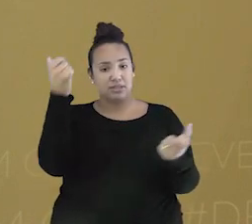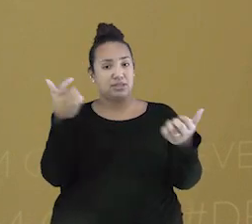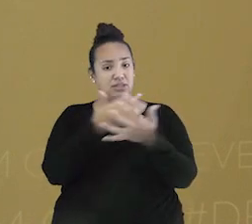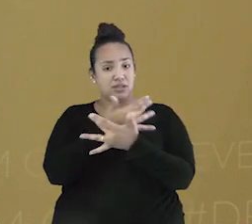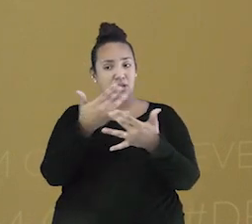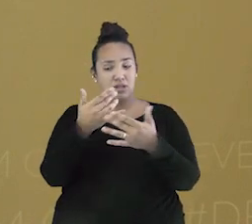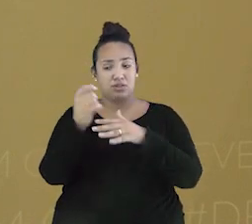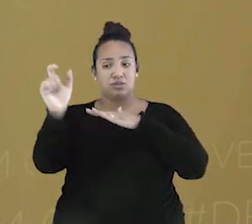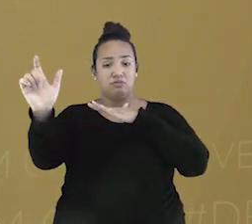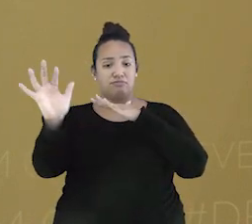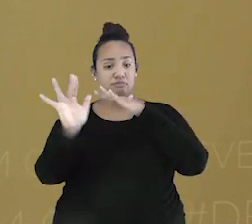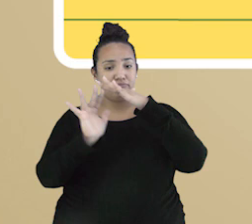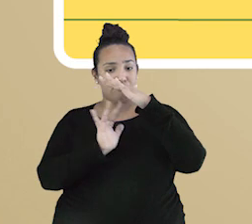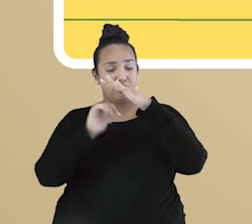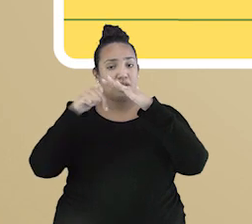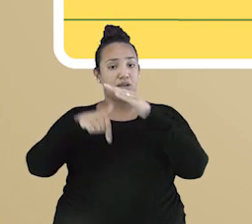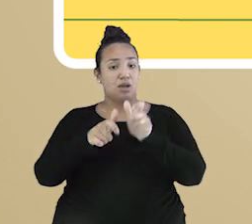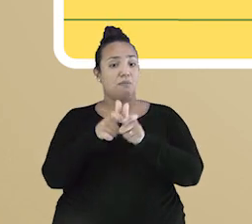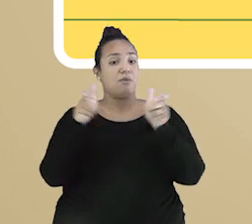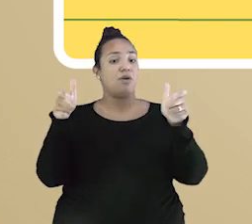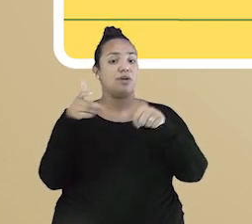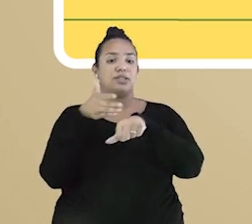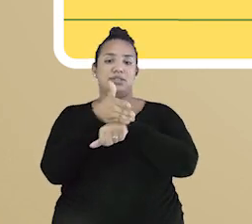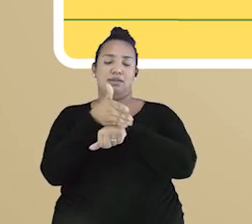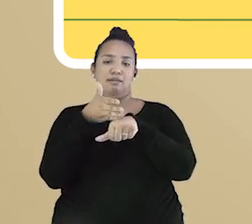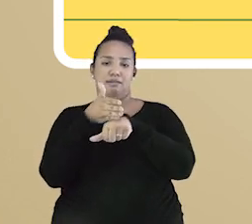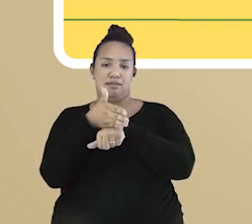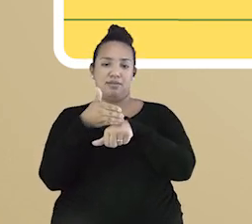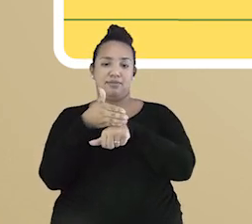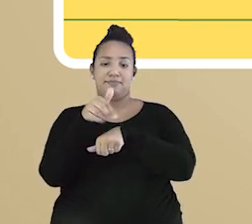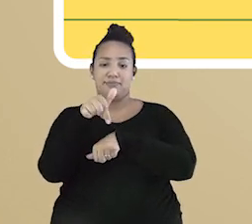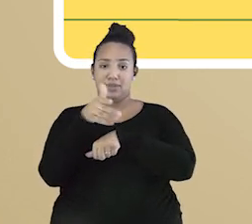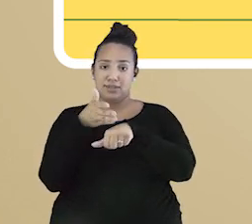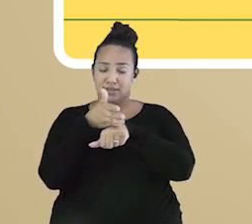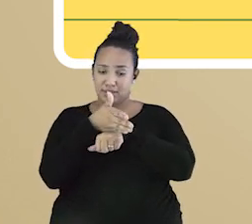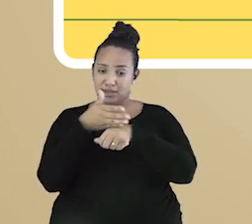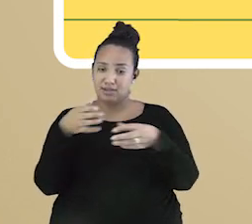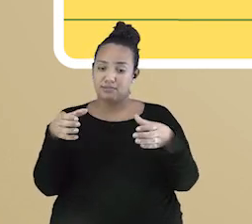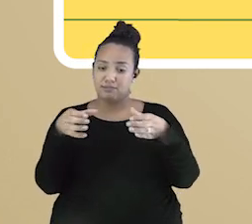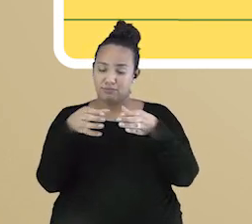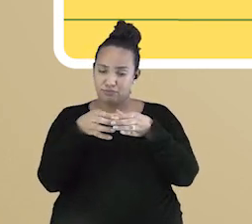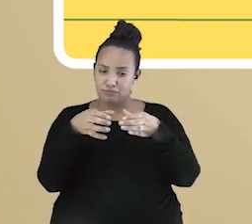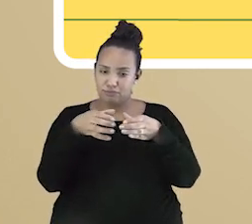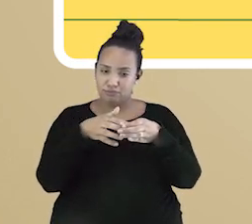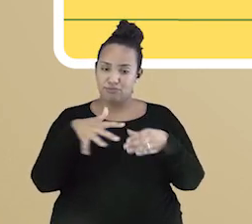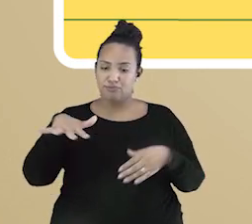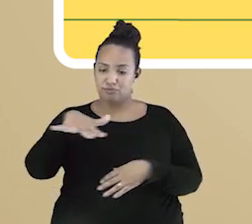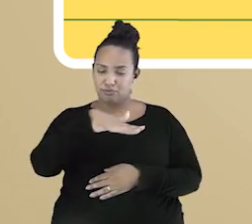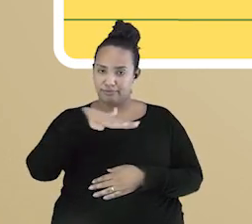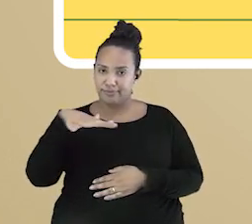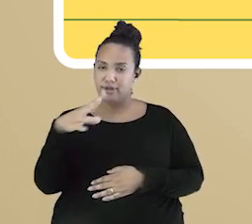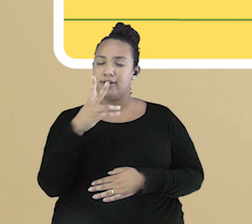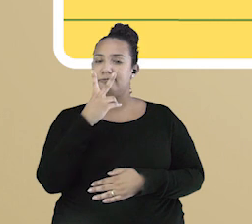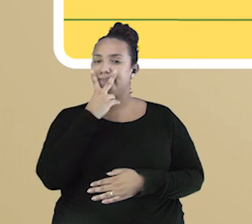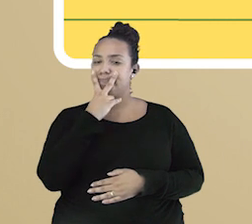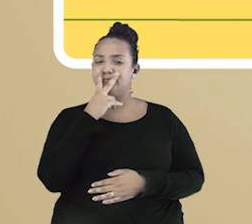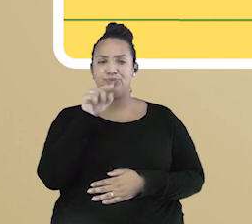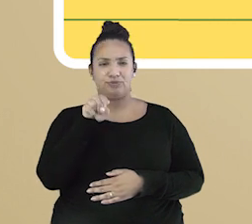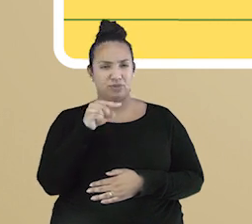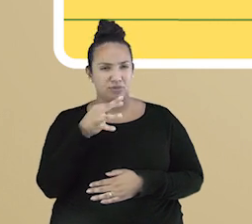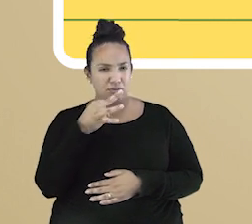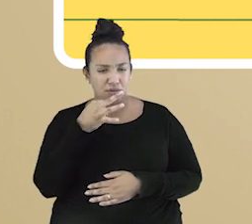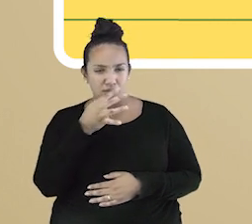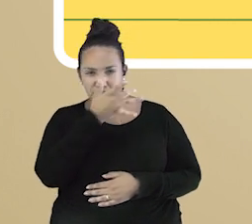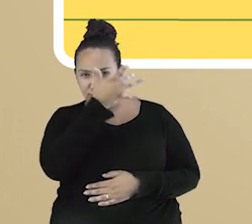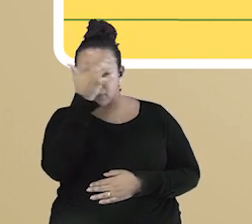recebeu imigrantes foi Serra. Serra é um dos municípios que fazem parte da região metropolitana da Grande Vitória. Você